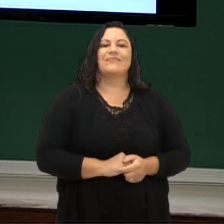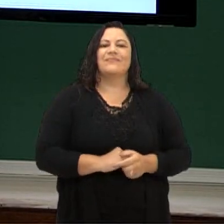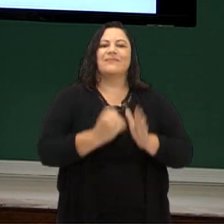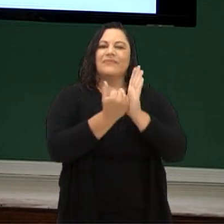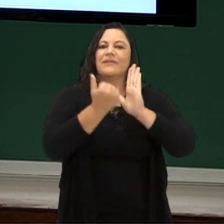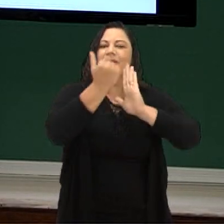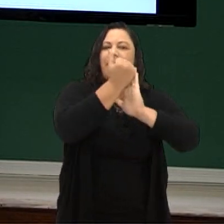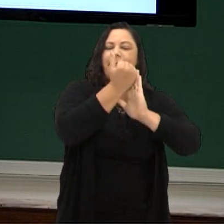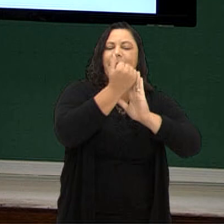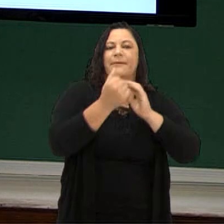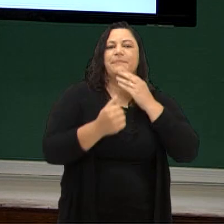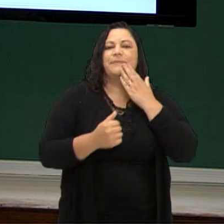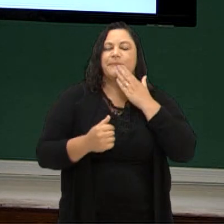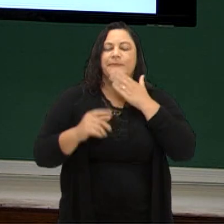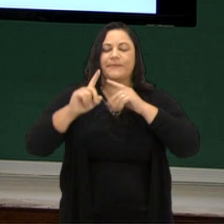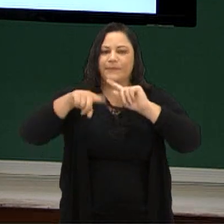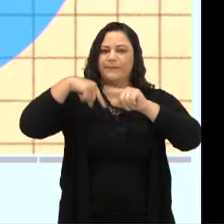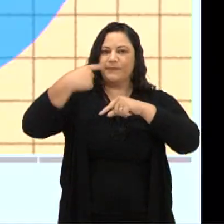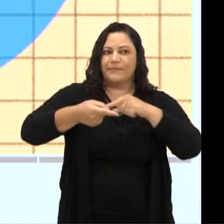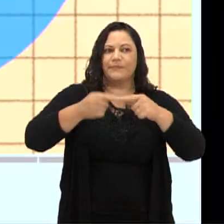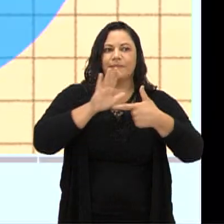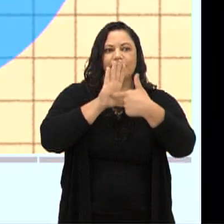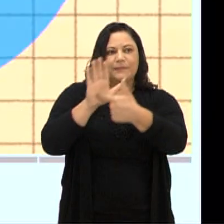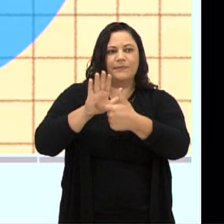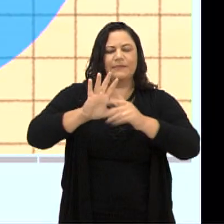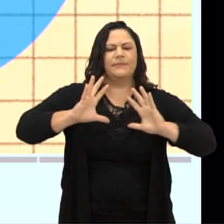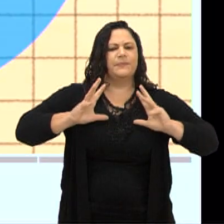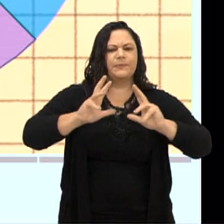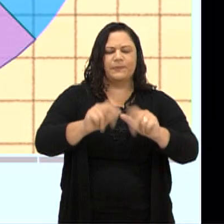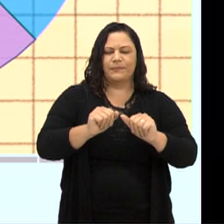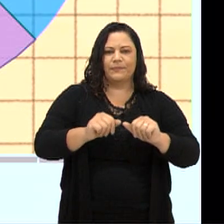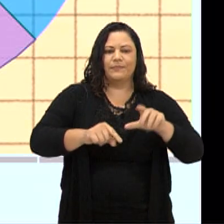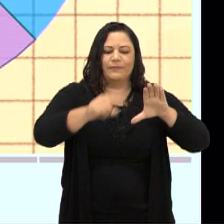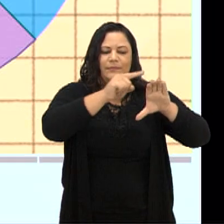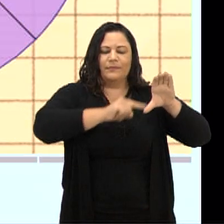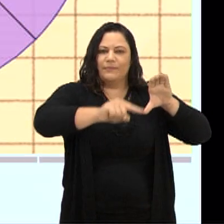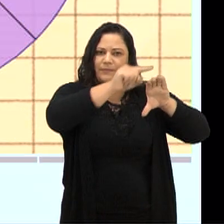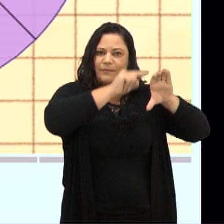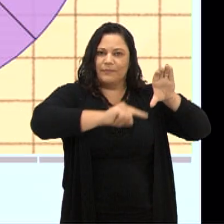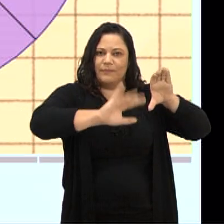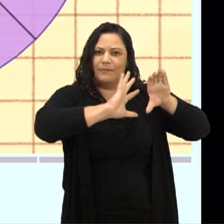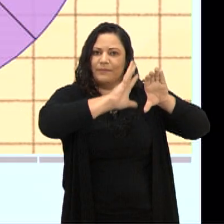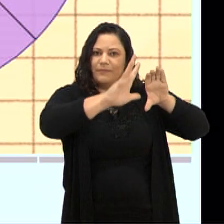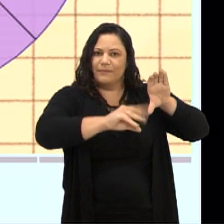pouquinho, até ele demonstrar para vocês como que fica todo o círculo completo.